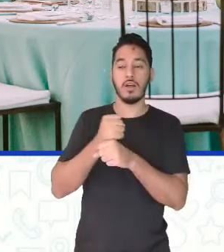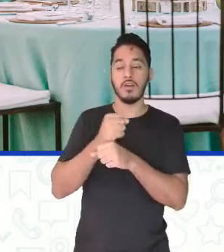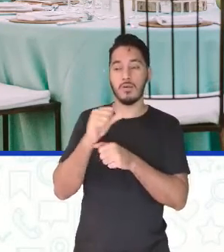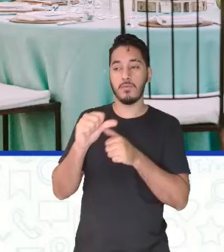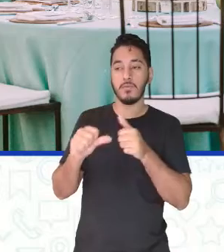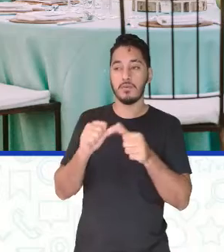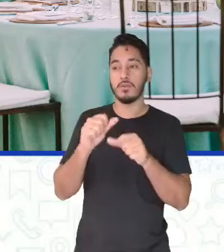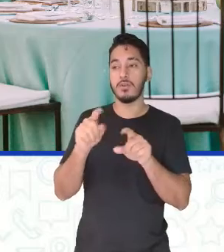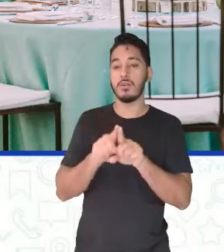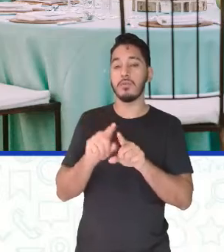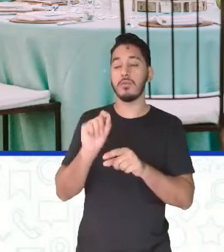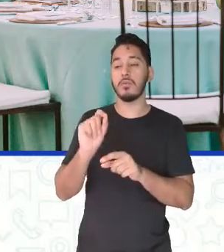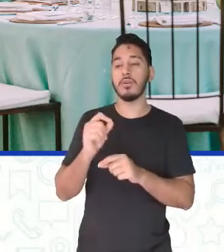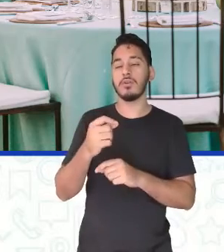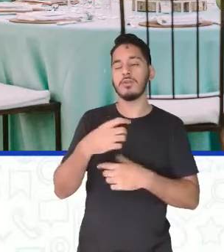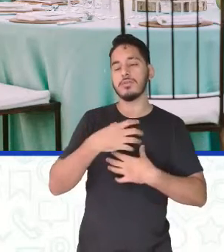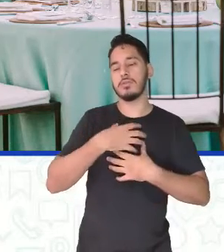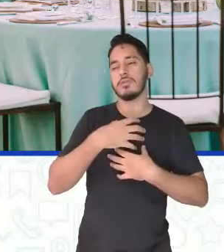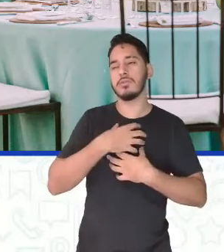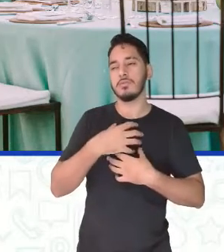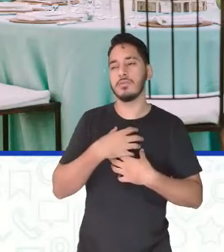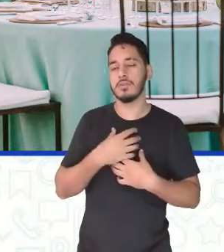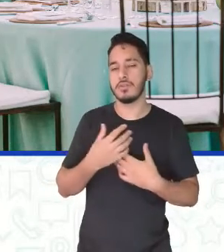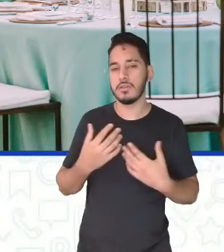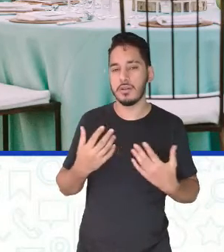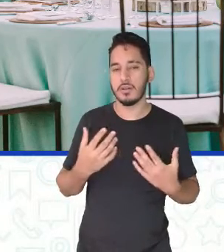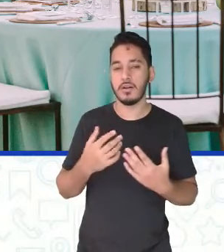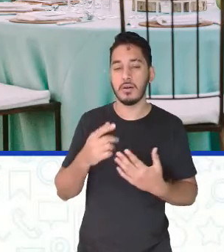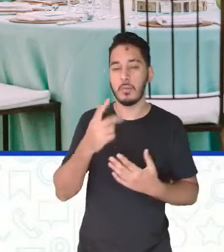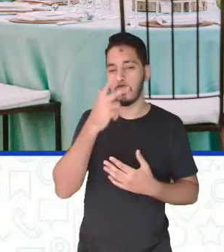e ali tem a questão sentimental, né? Eita,